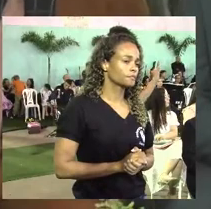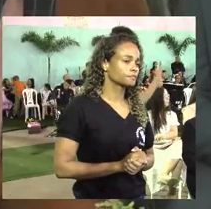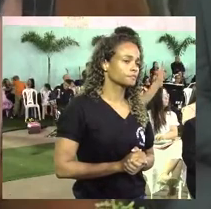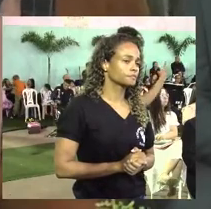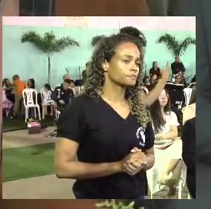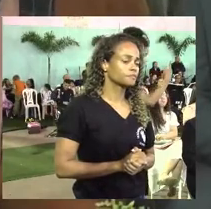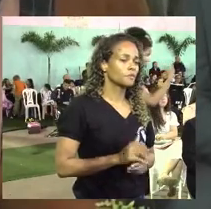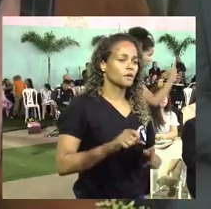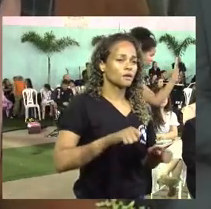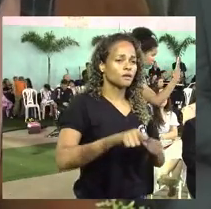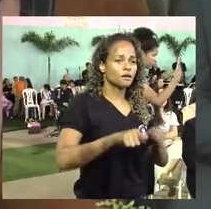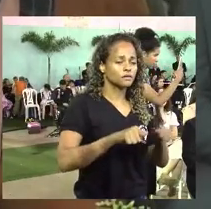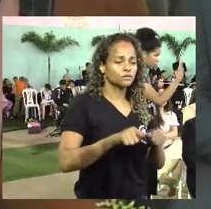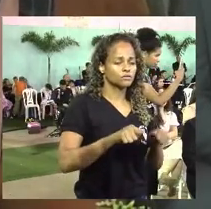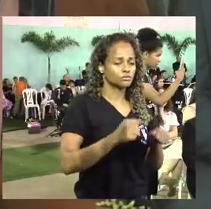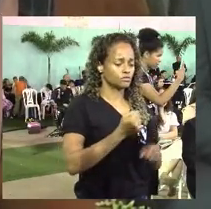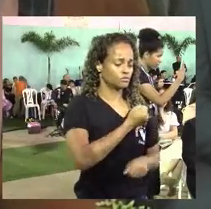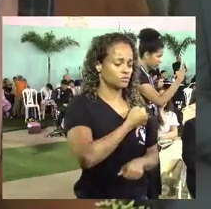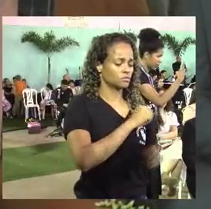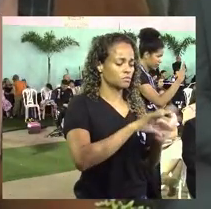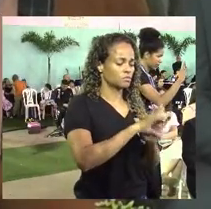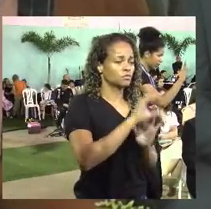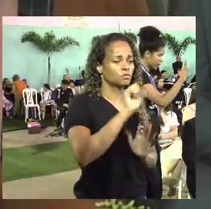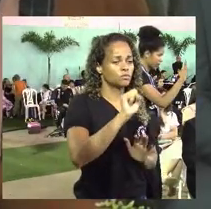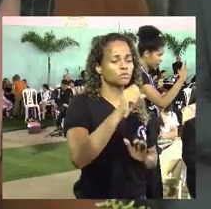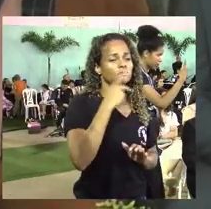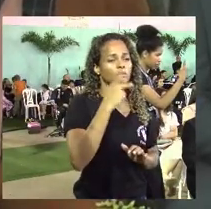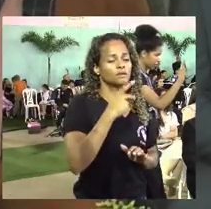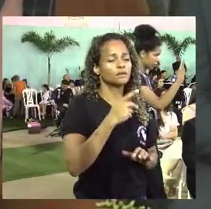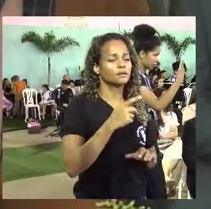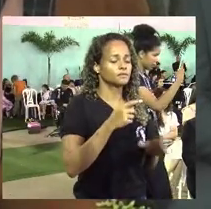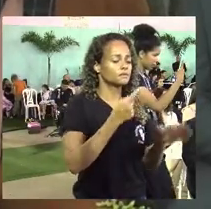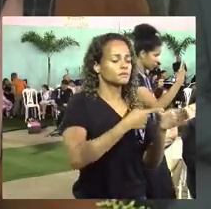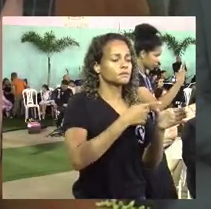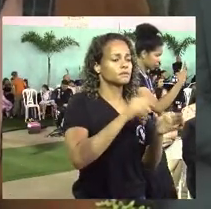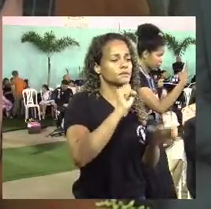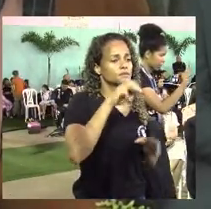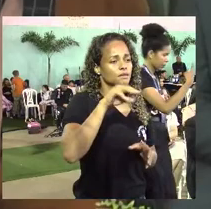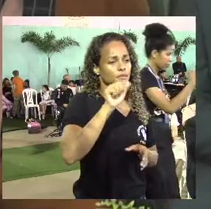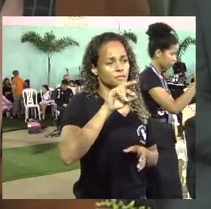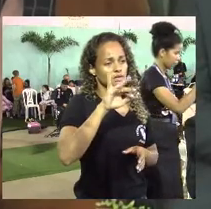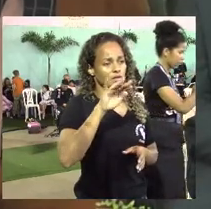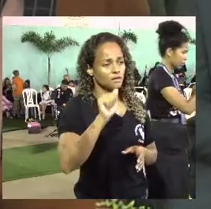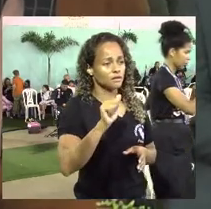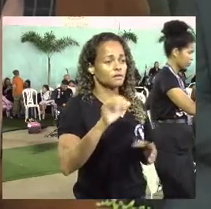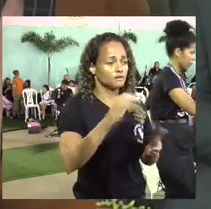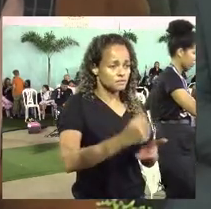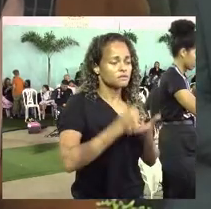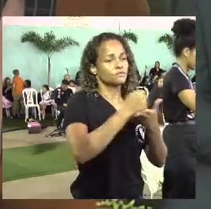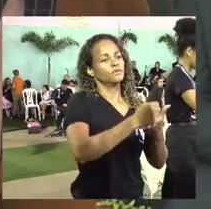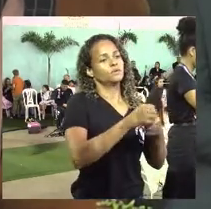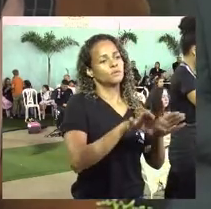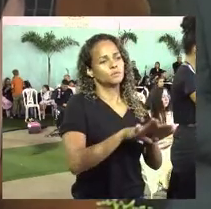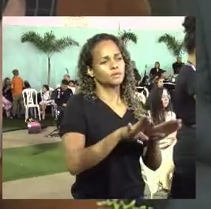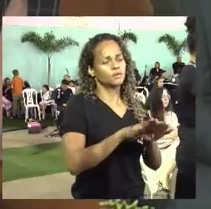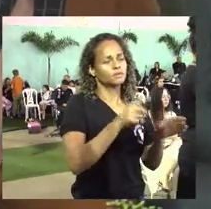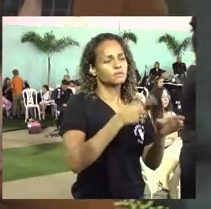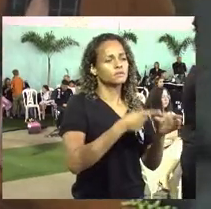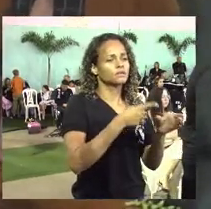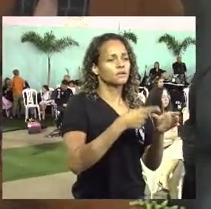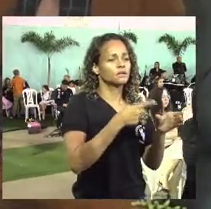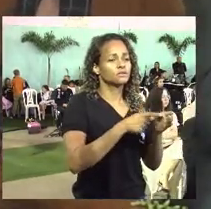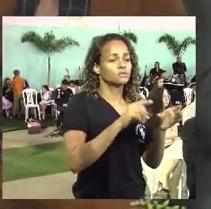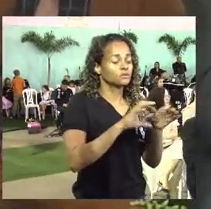Atos 8 ele prega e Samaria salva inclusive o macumbeiro Simão e a cidade recebeu um grande avivamento